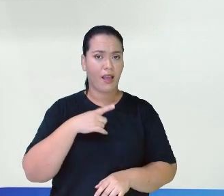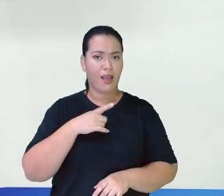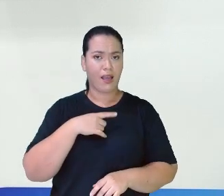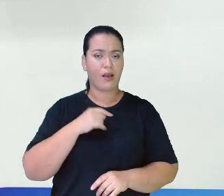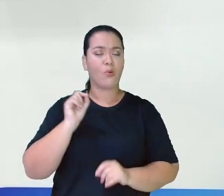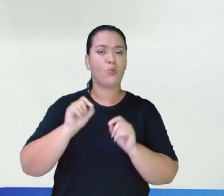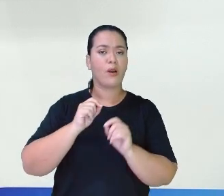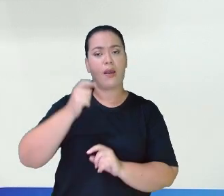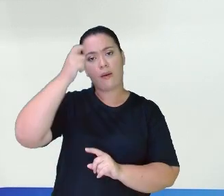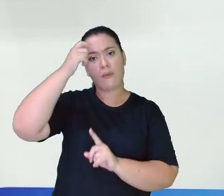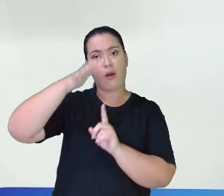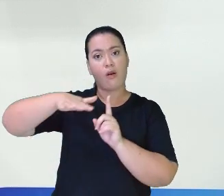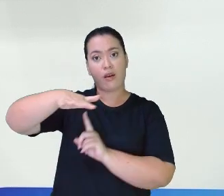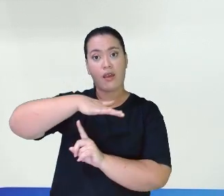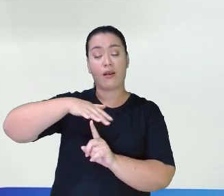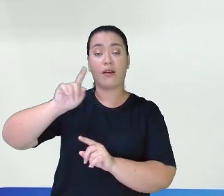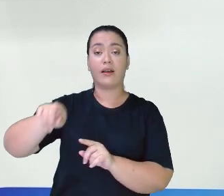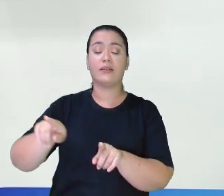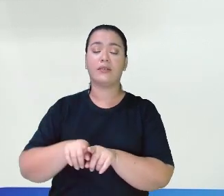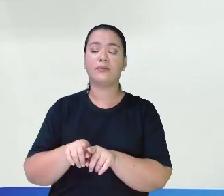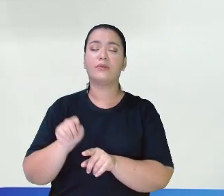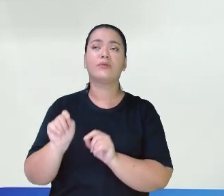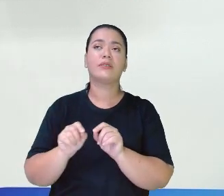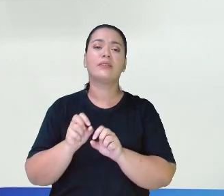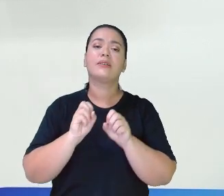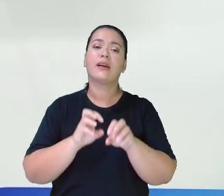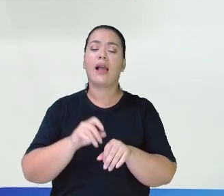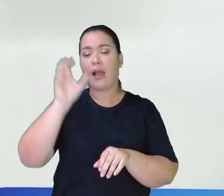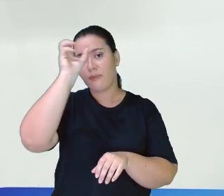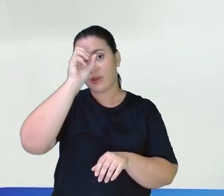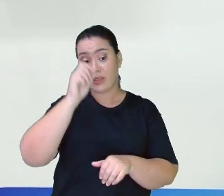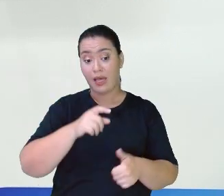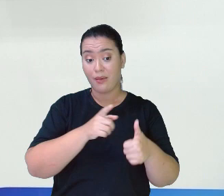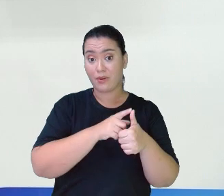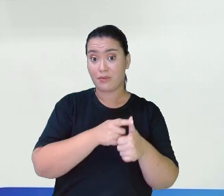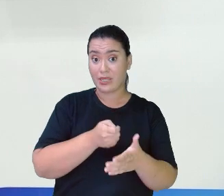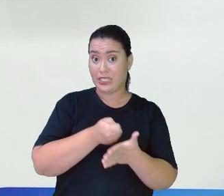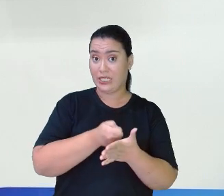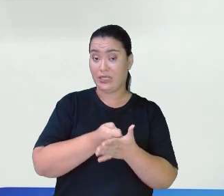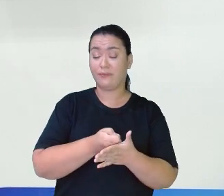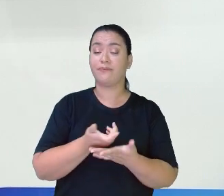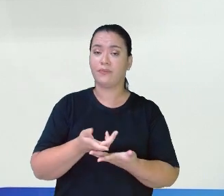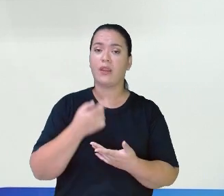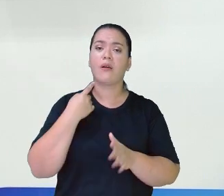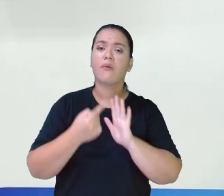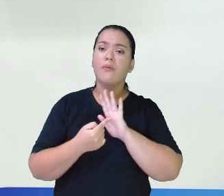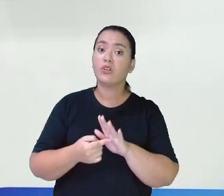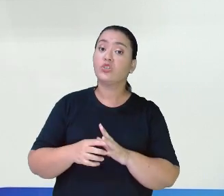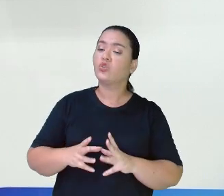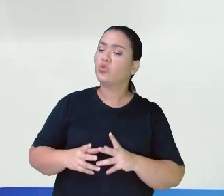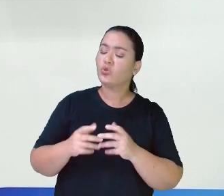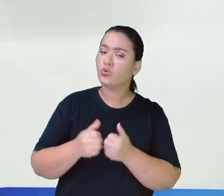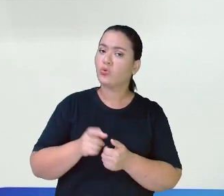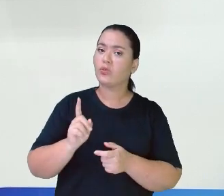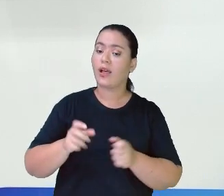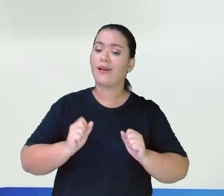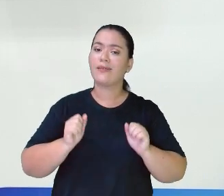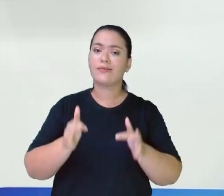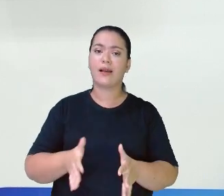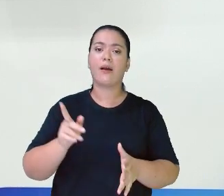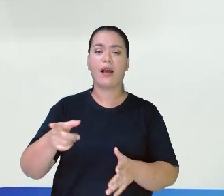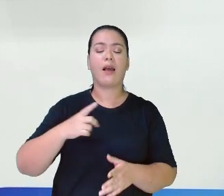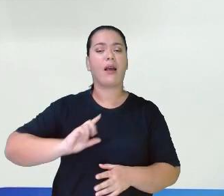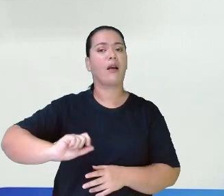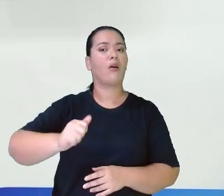A primeira, que foi aquela formiga mais, como ela disse, né? Rigorosa, mais rígida, ela mostrou que toda ação tem uma reação e que tudo